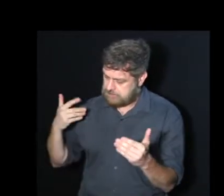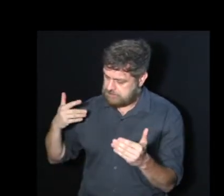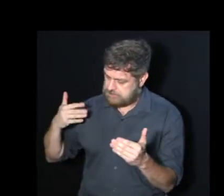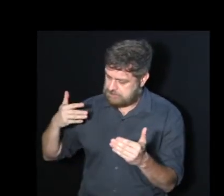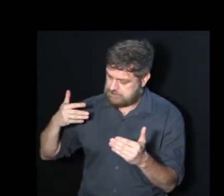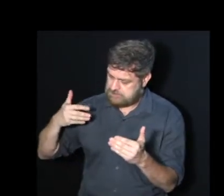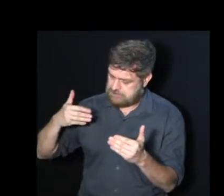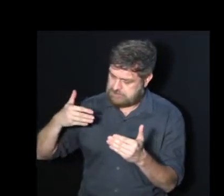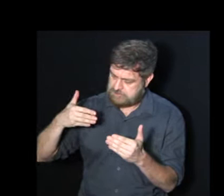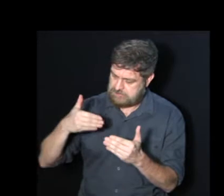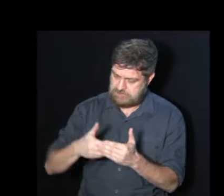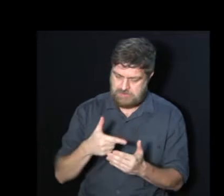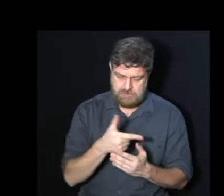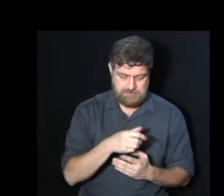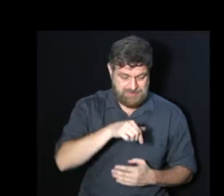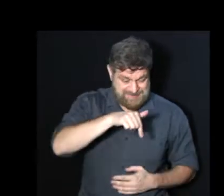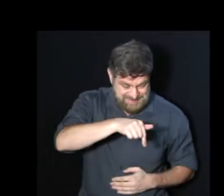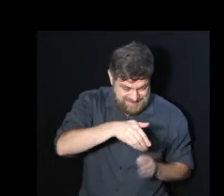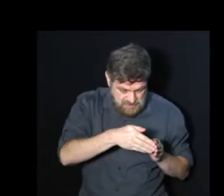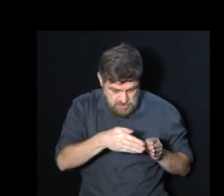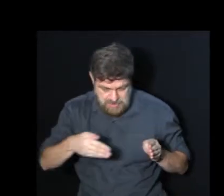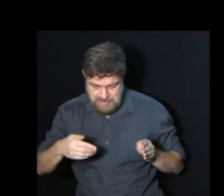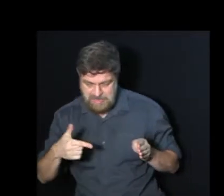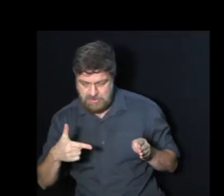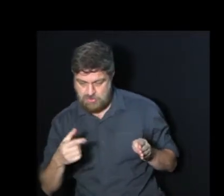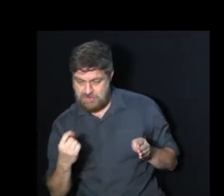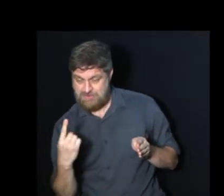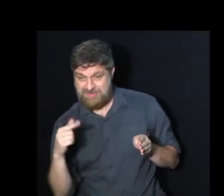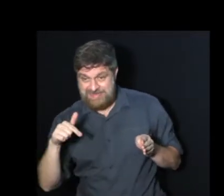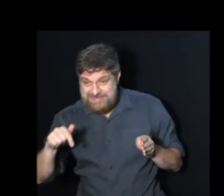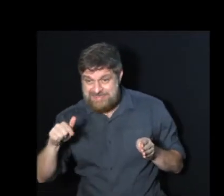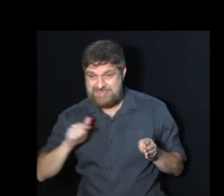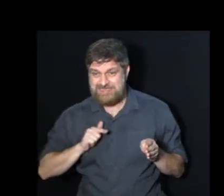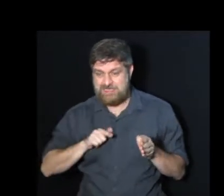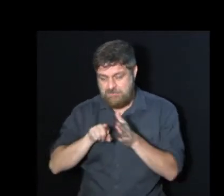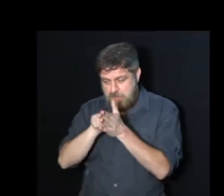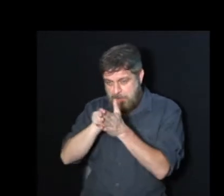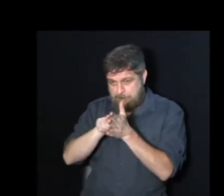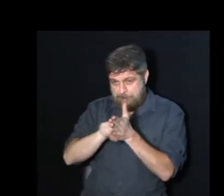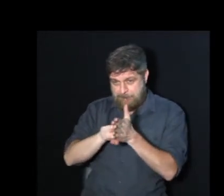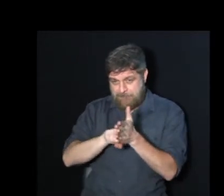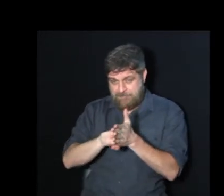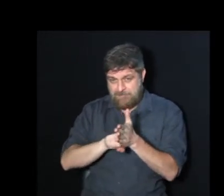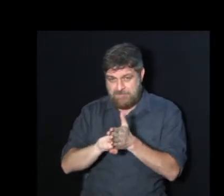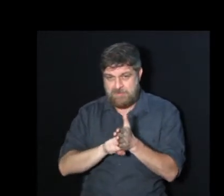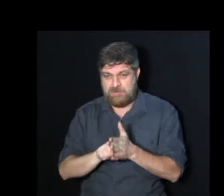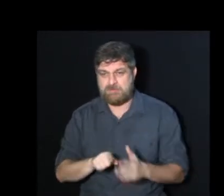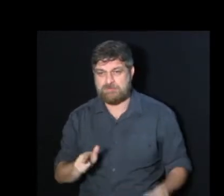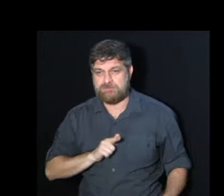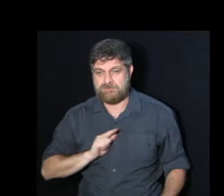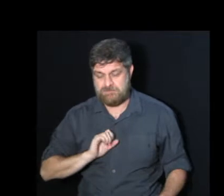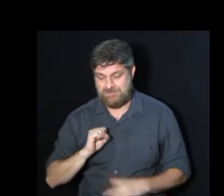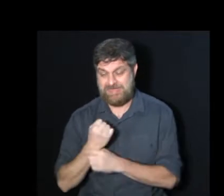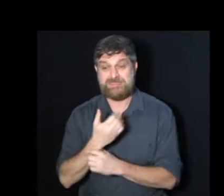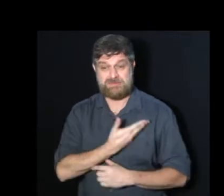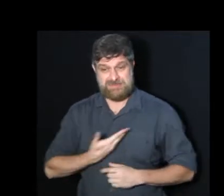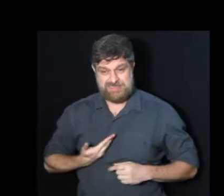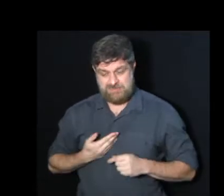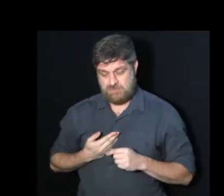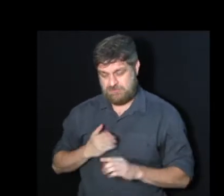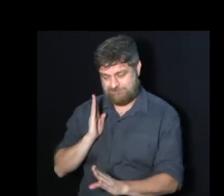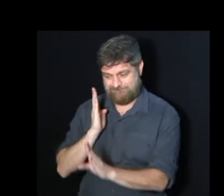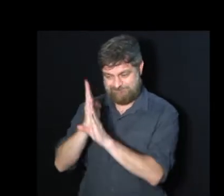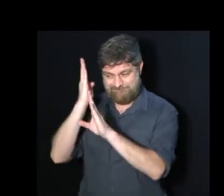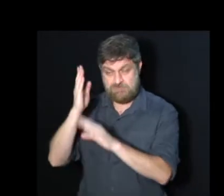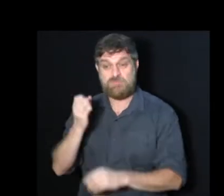2007 e 2017, que é o dado da pesquisa realizada pelo IPEA e pelo Fórum Nacional de Segurança Pública,